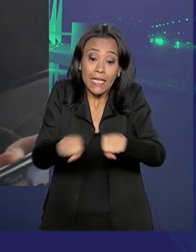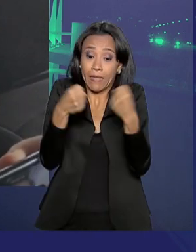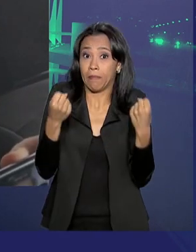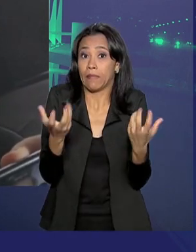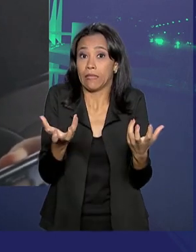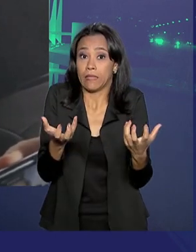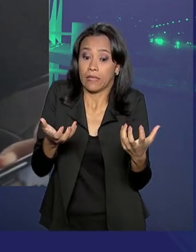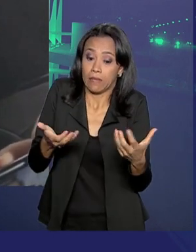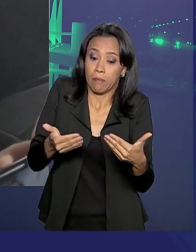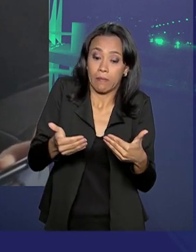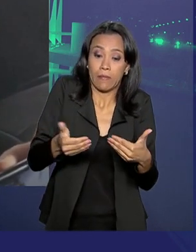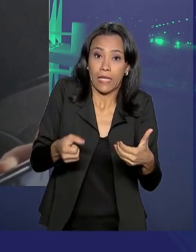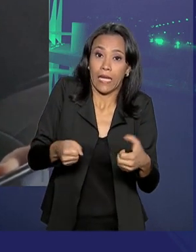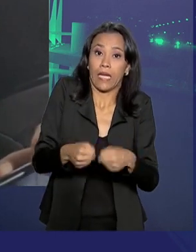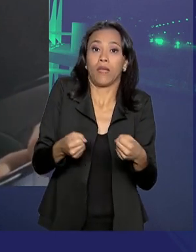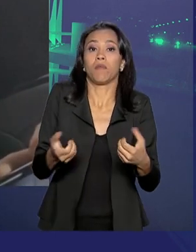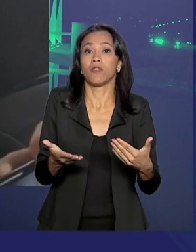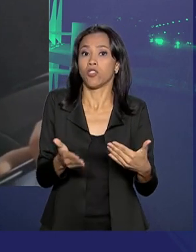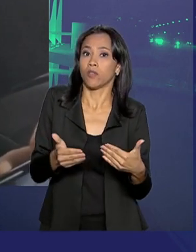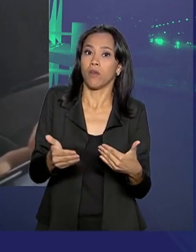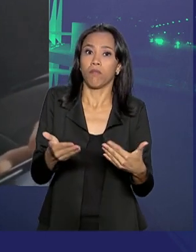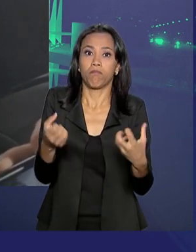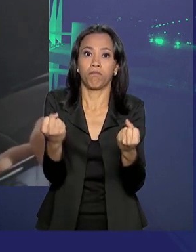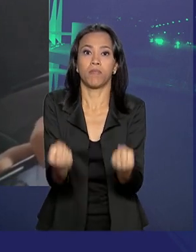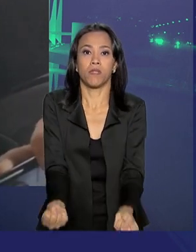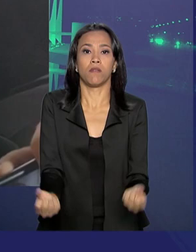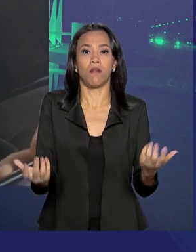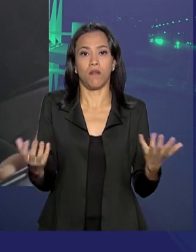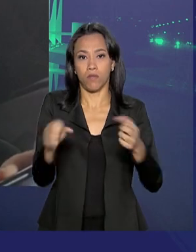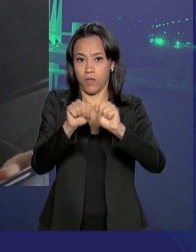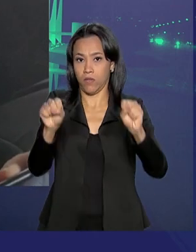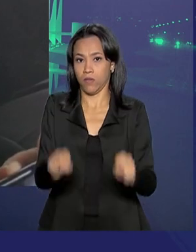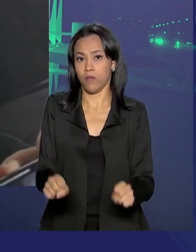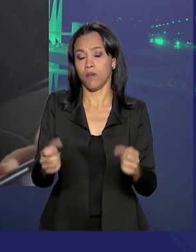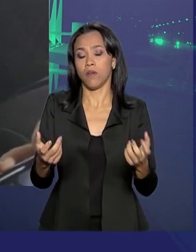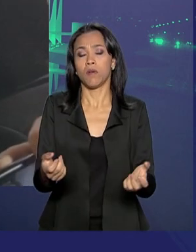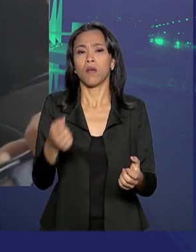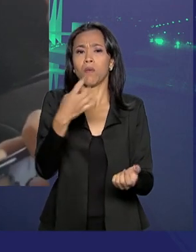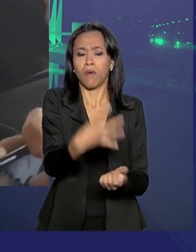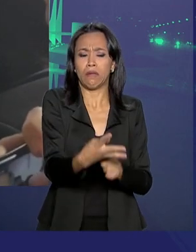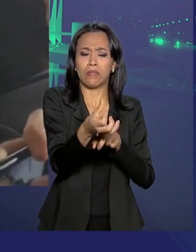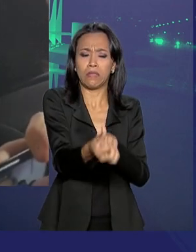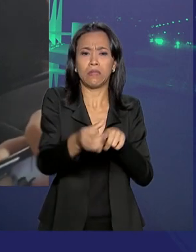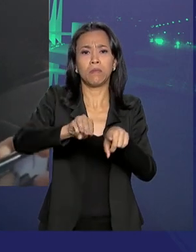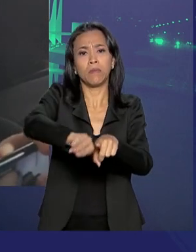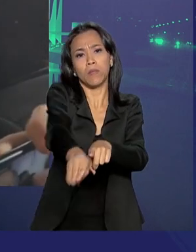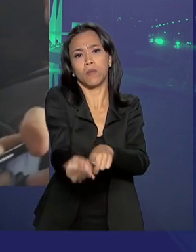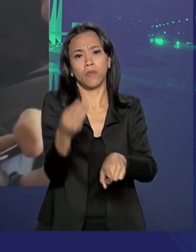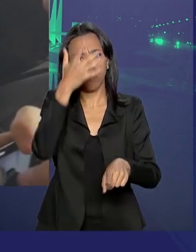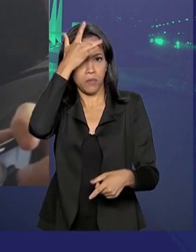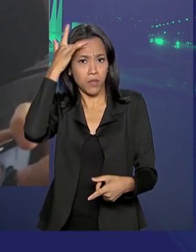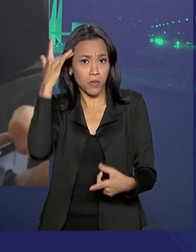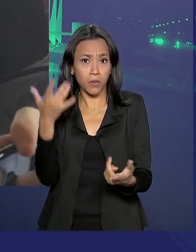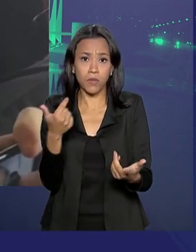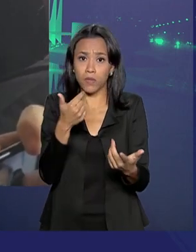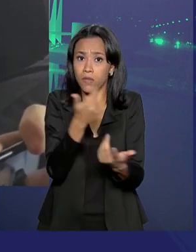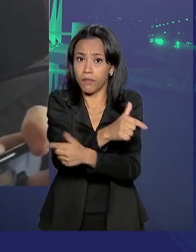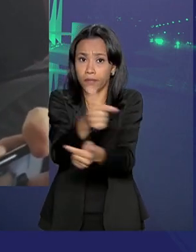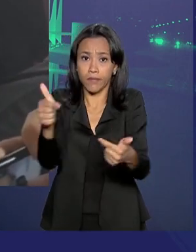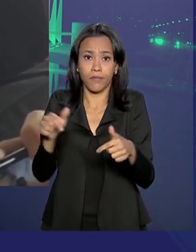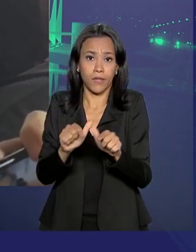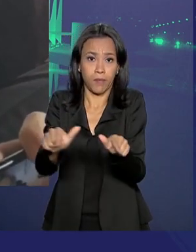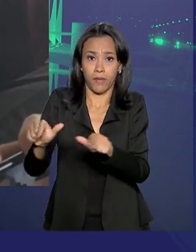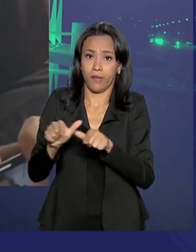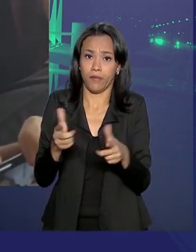e ao mesmo tempo é pra que ele exista 46 milhões de brasileiros ficam sempre